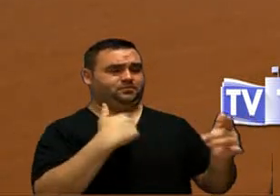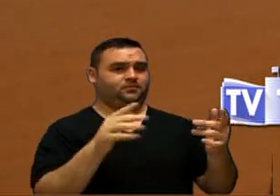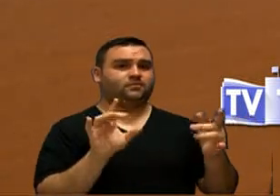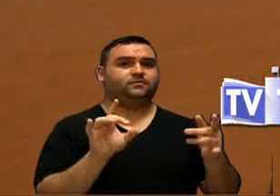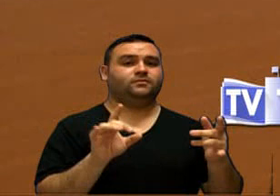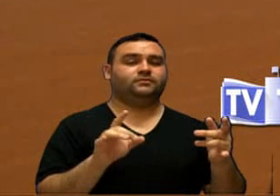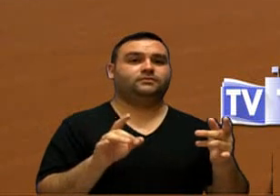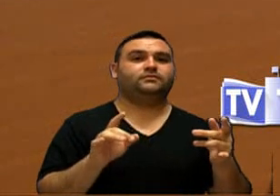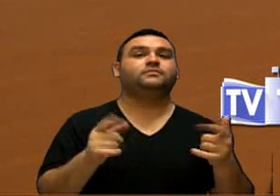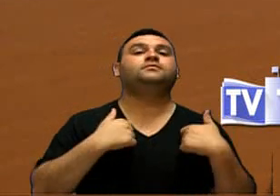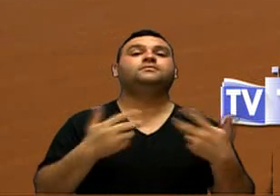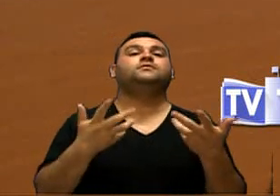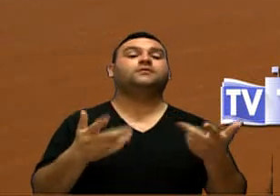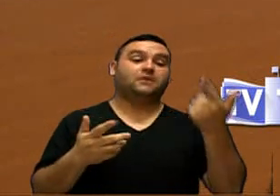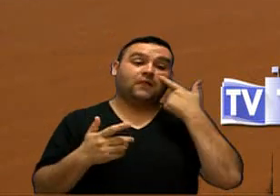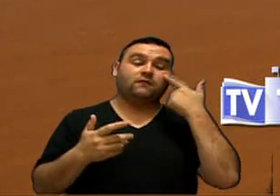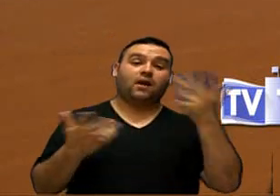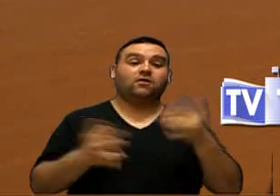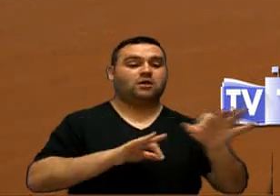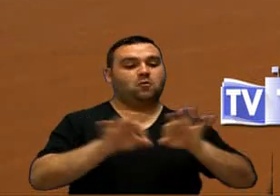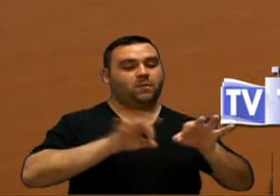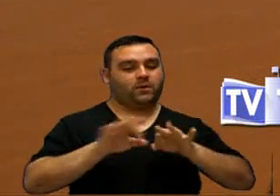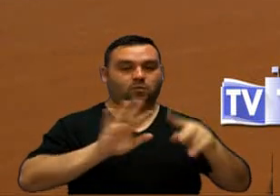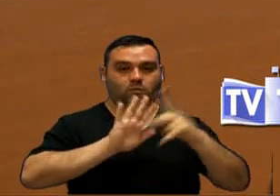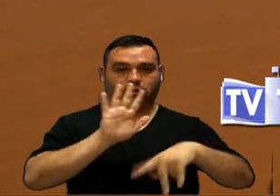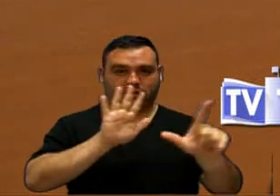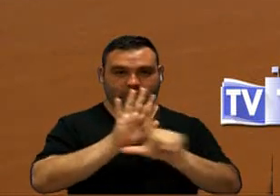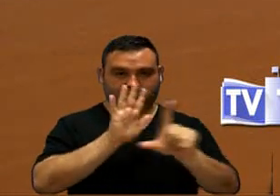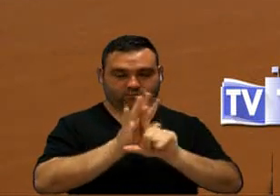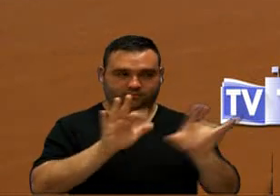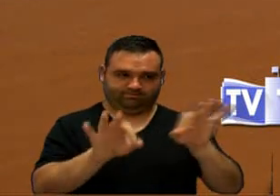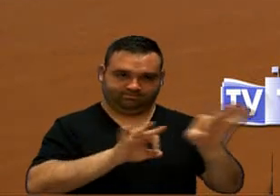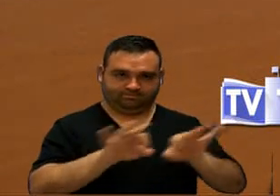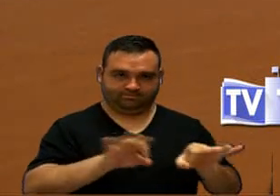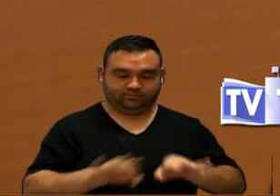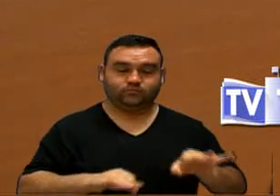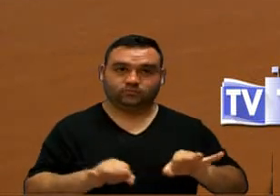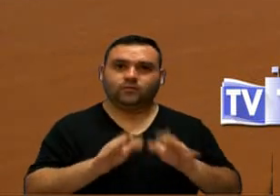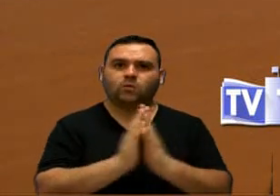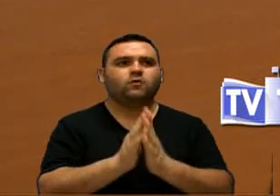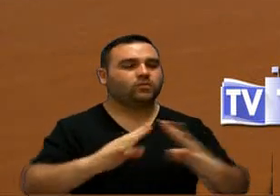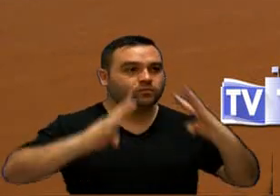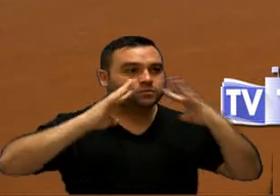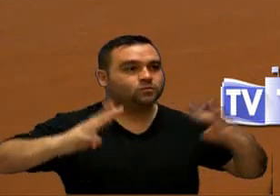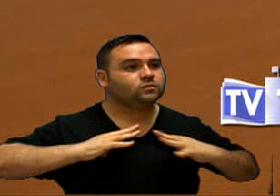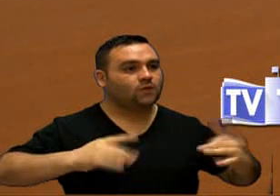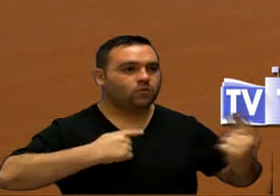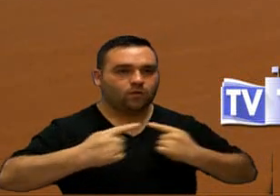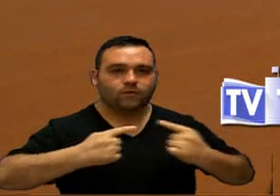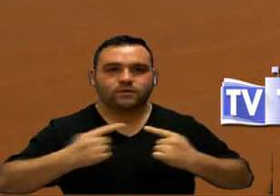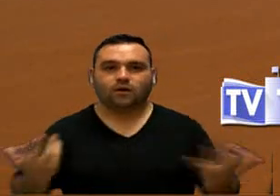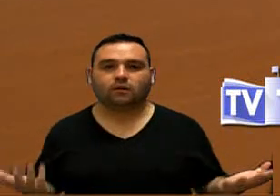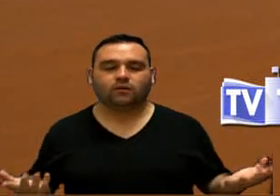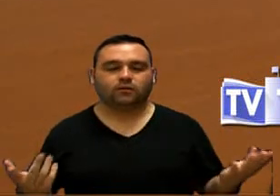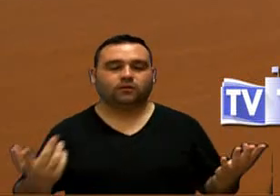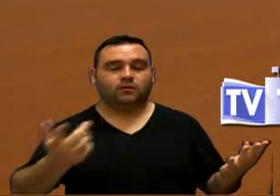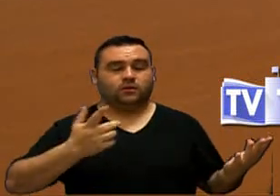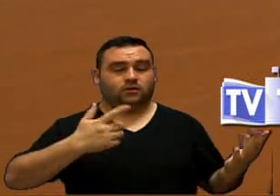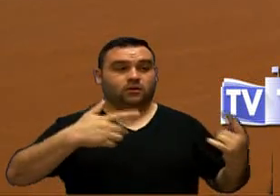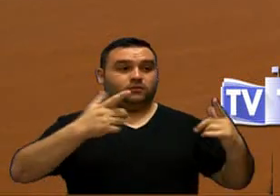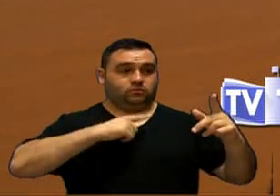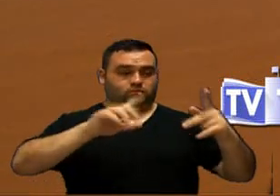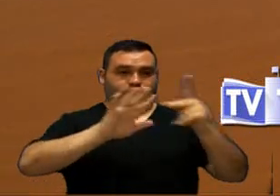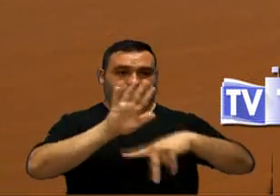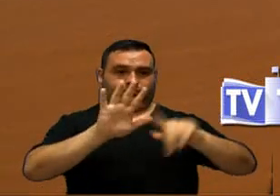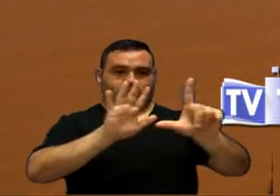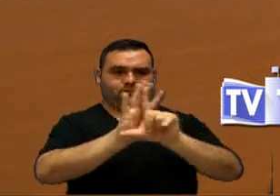presidente, eu quero ver agora, eu estou preparando um projeto de lei. Por favor, vamos devagar. Estou preparando um projeto de